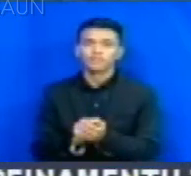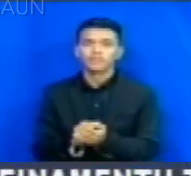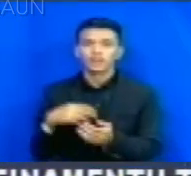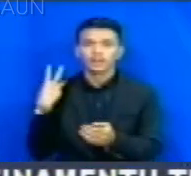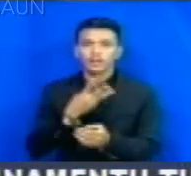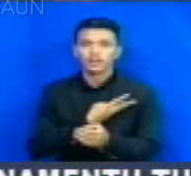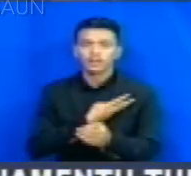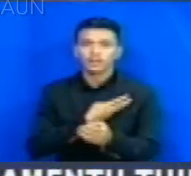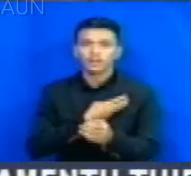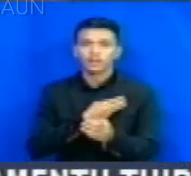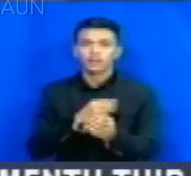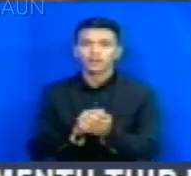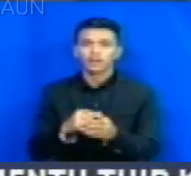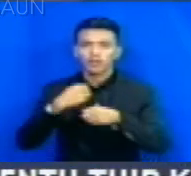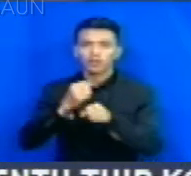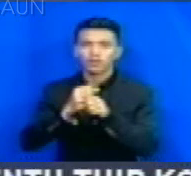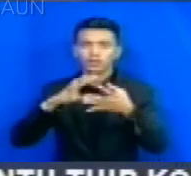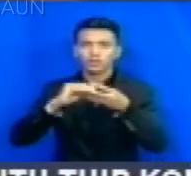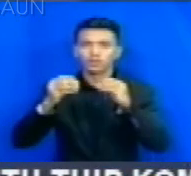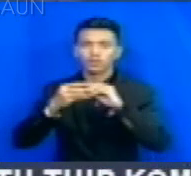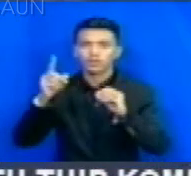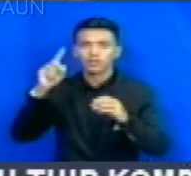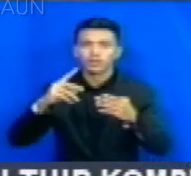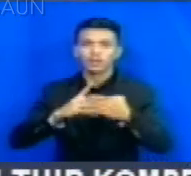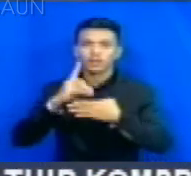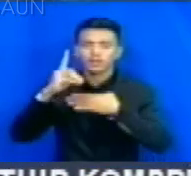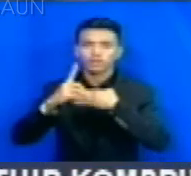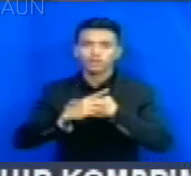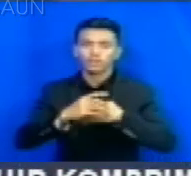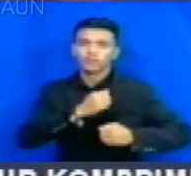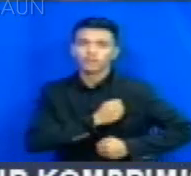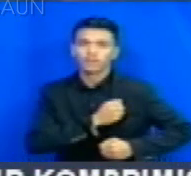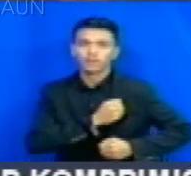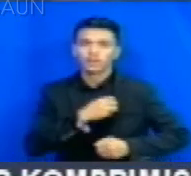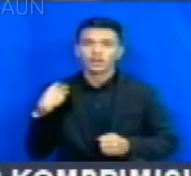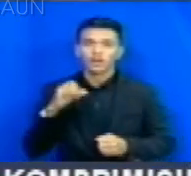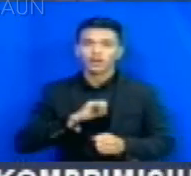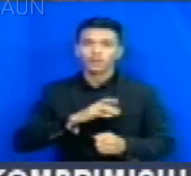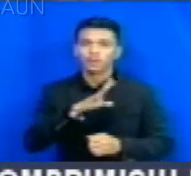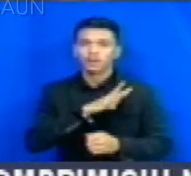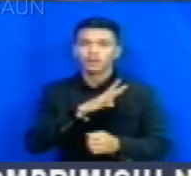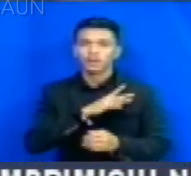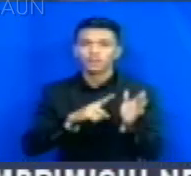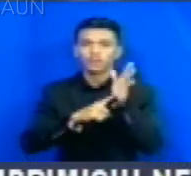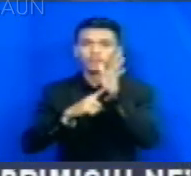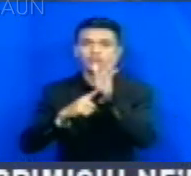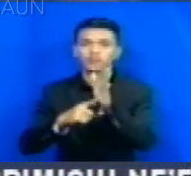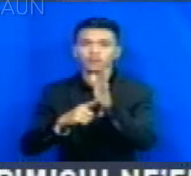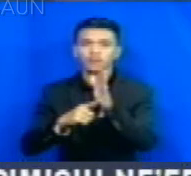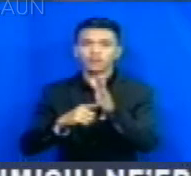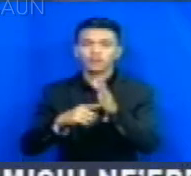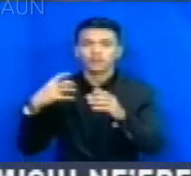Ita marca tan passo histórico ida e a desenvolvimento forças armadas niang. Ao ringa ta agora ne halu promoção e nível de